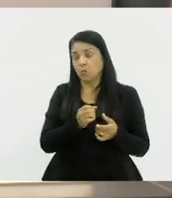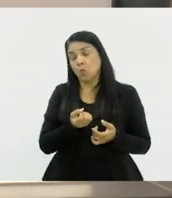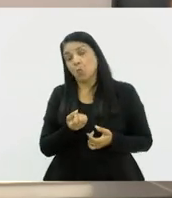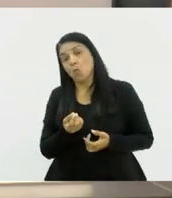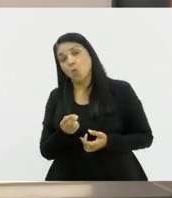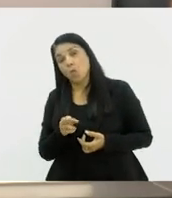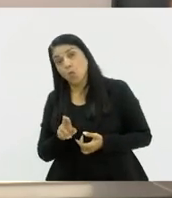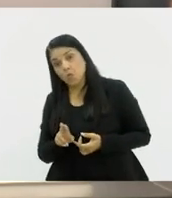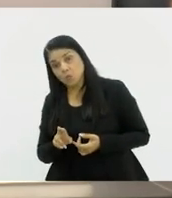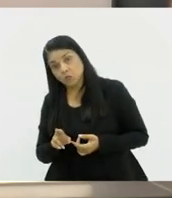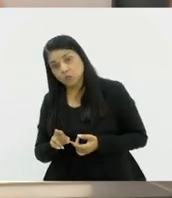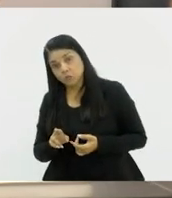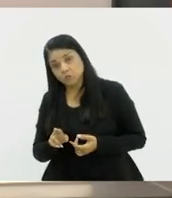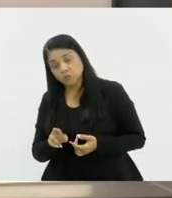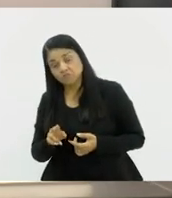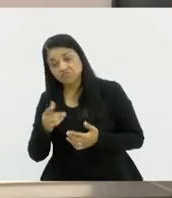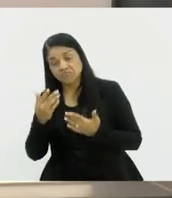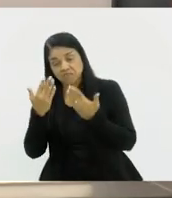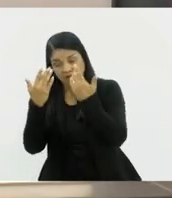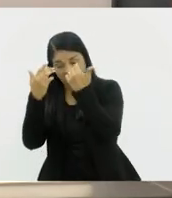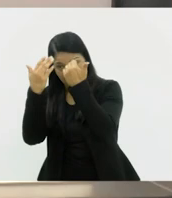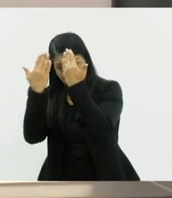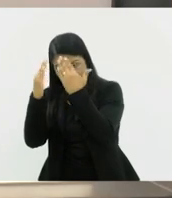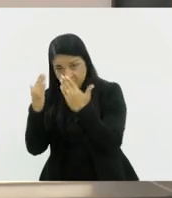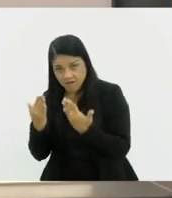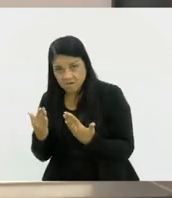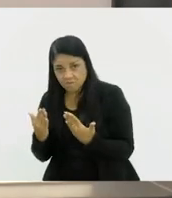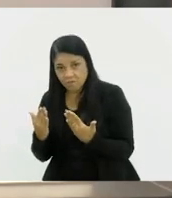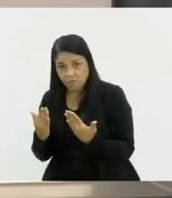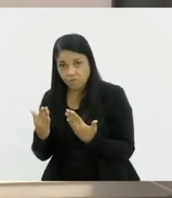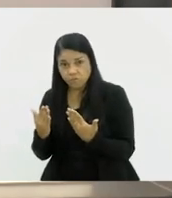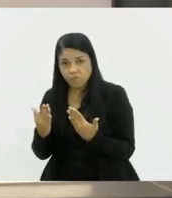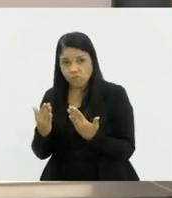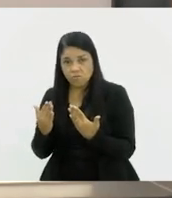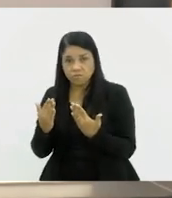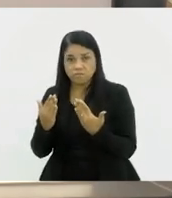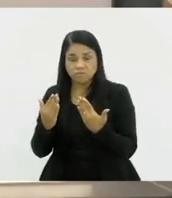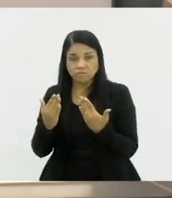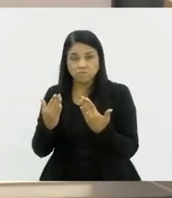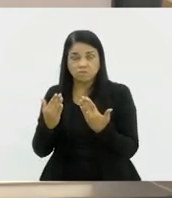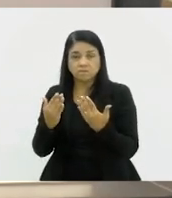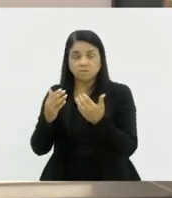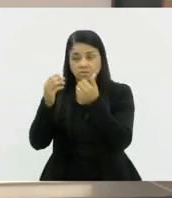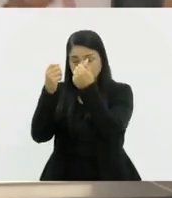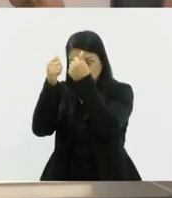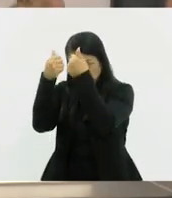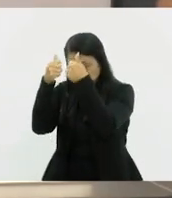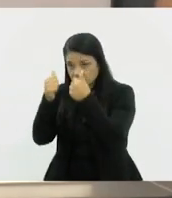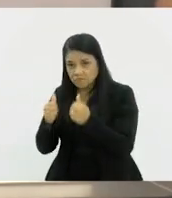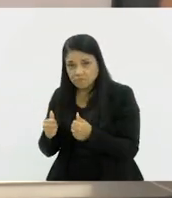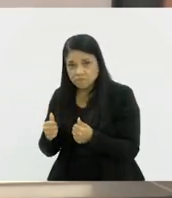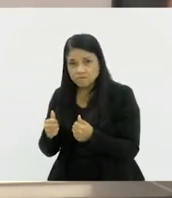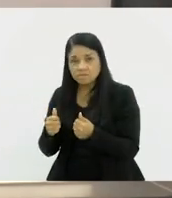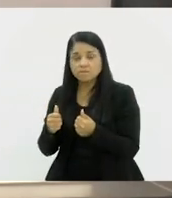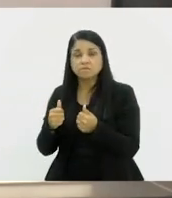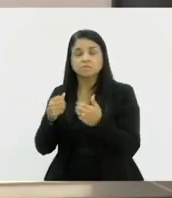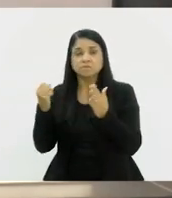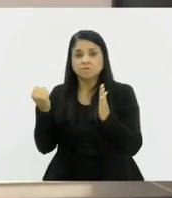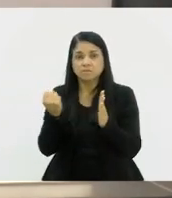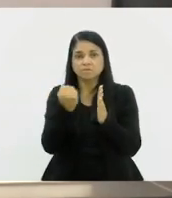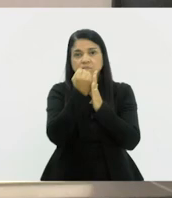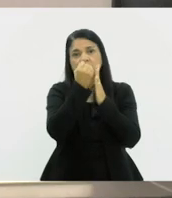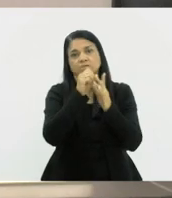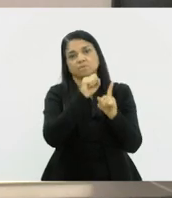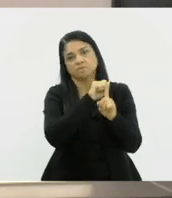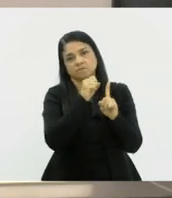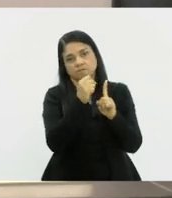né dessa avaliação talvez a gente tenha que partir dessa análise dos impactos na sociedade